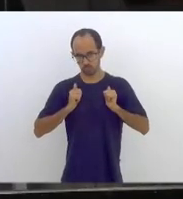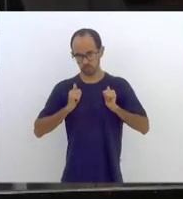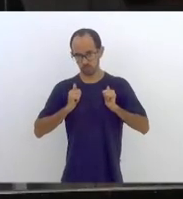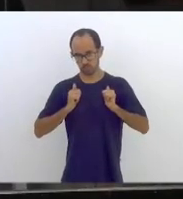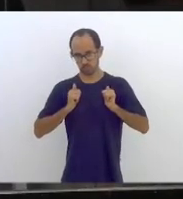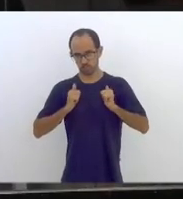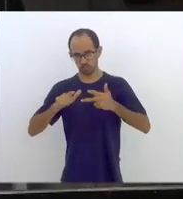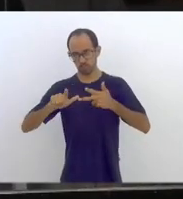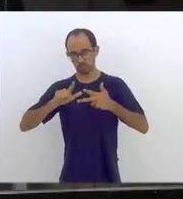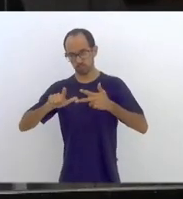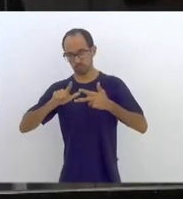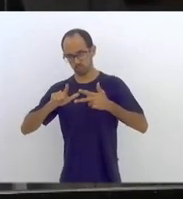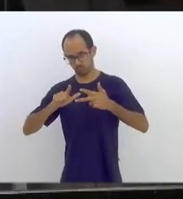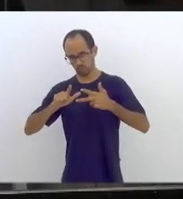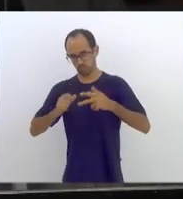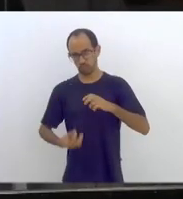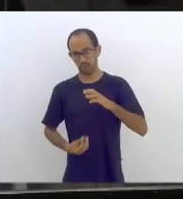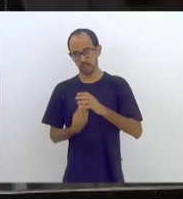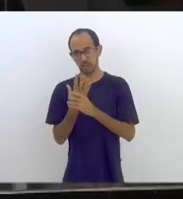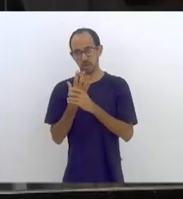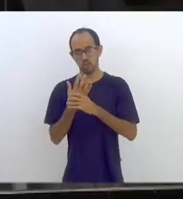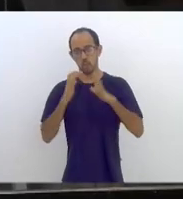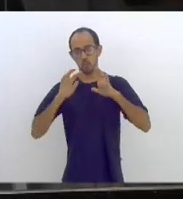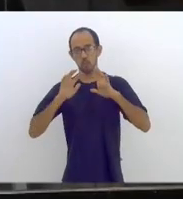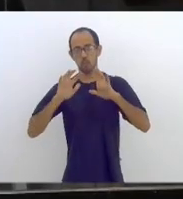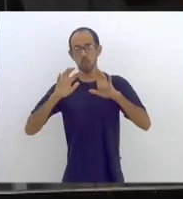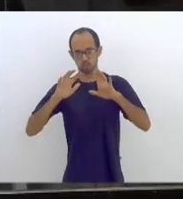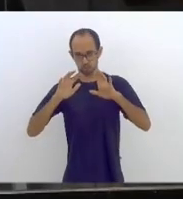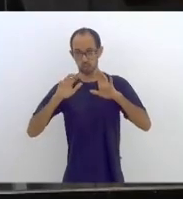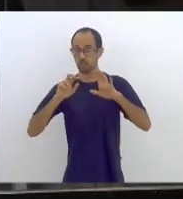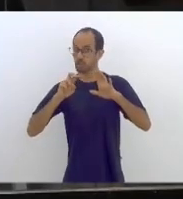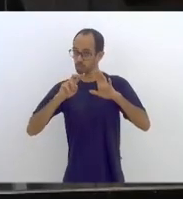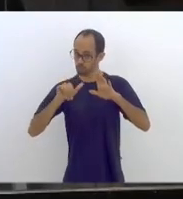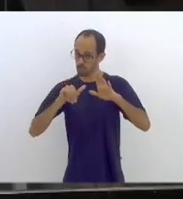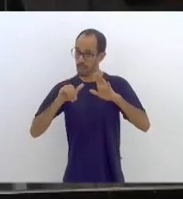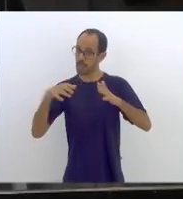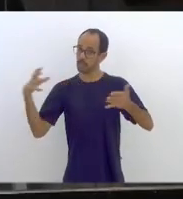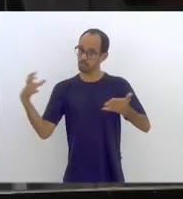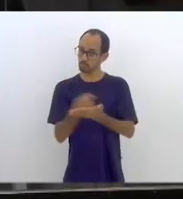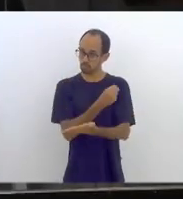do Legislativo vem criando o monstro e vai nos engolir